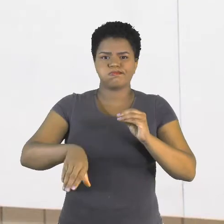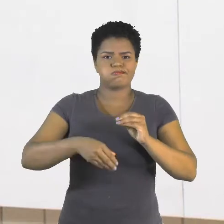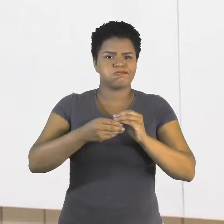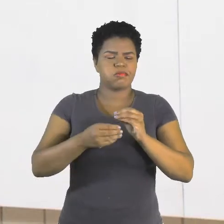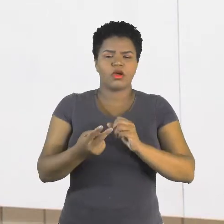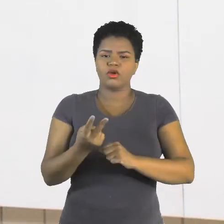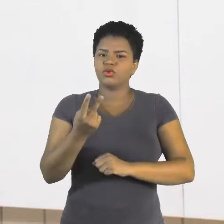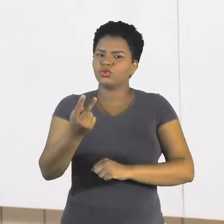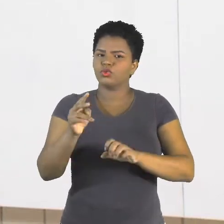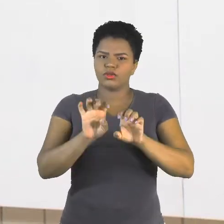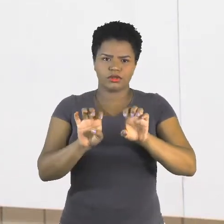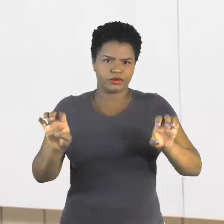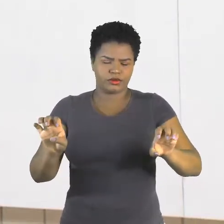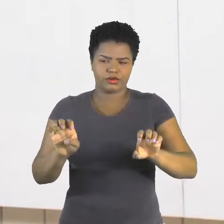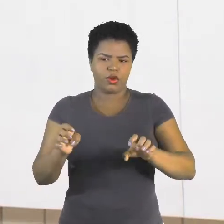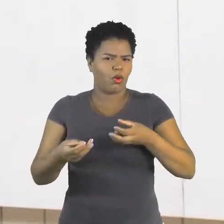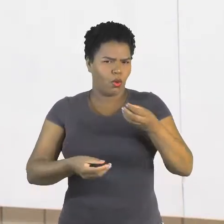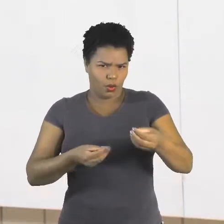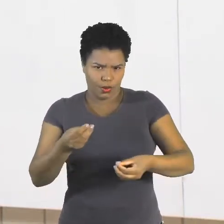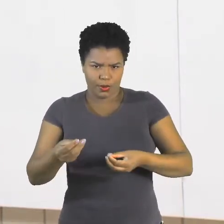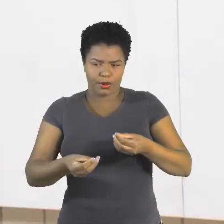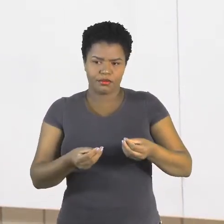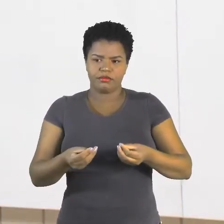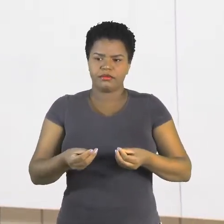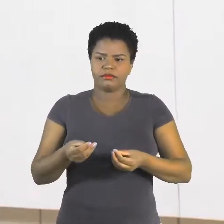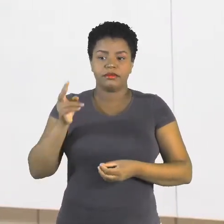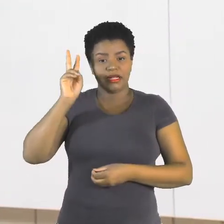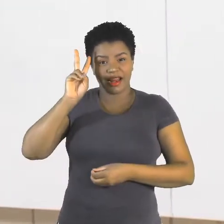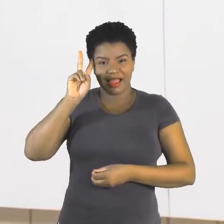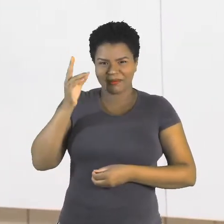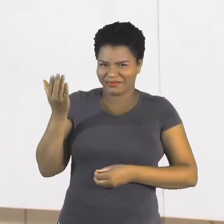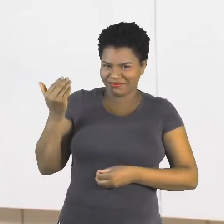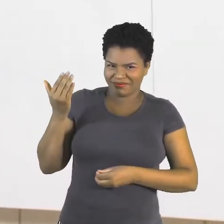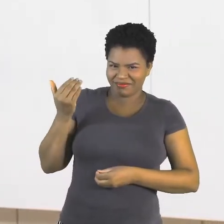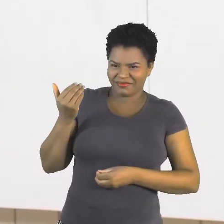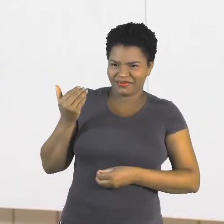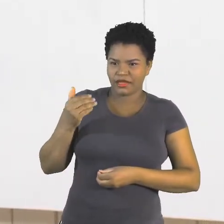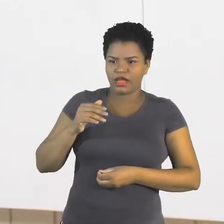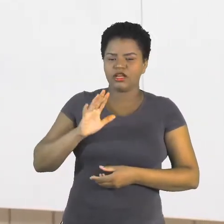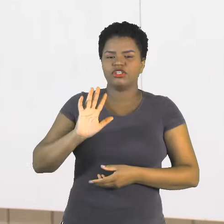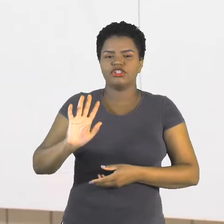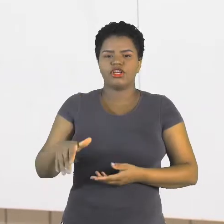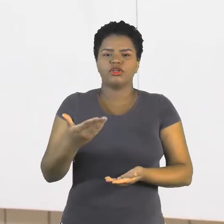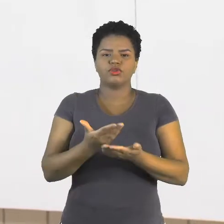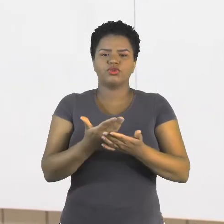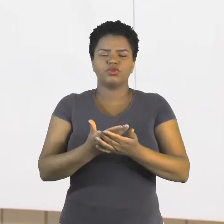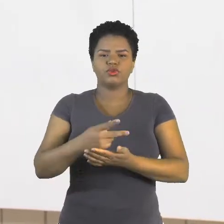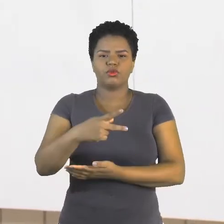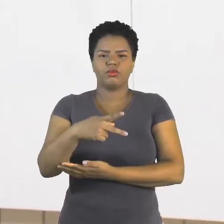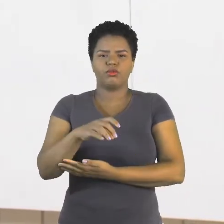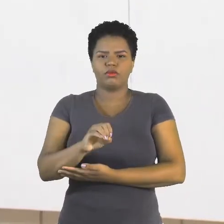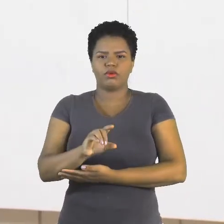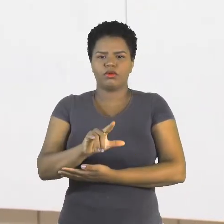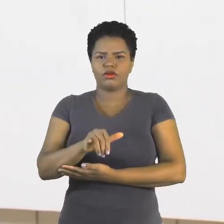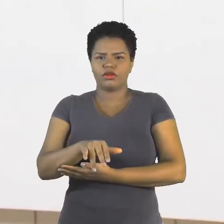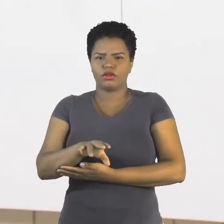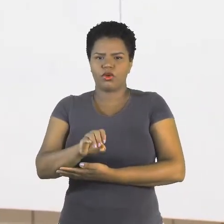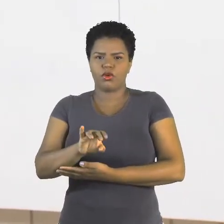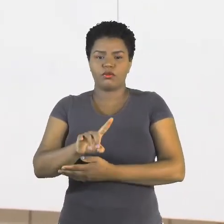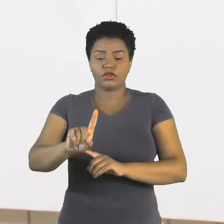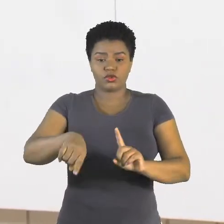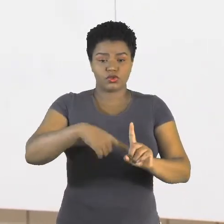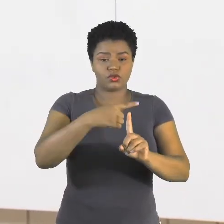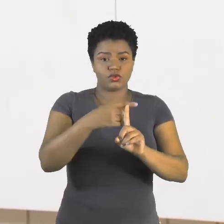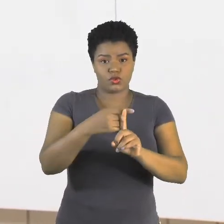equações. De que maneira? Lembra lá quando a gente trabalhou com polinômios? Quando eu trabalho com a soma de polinômios, eu